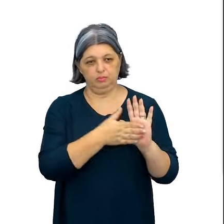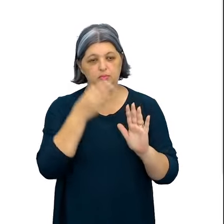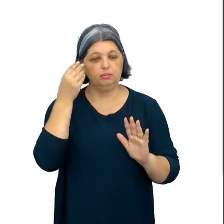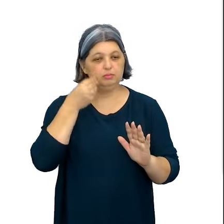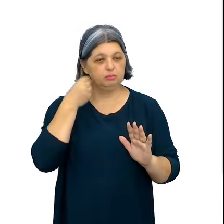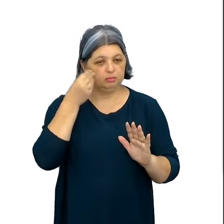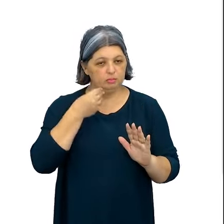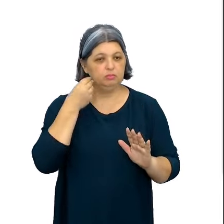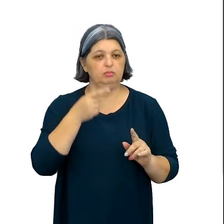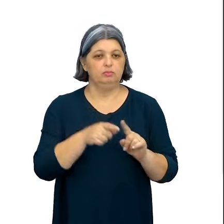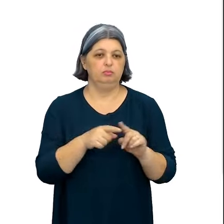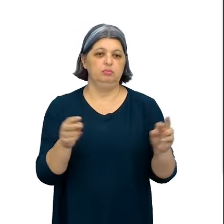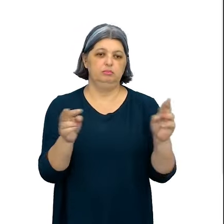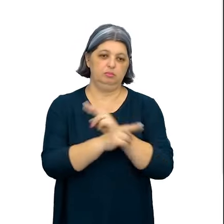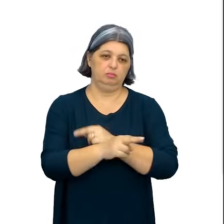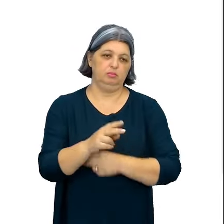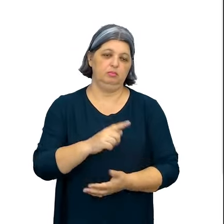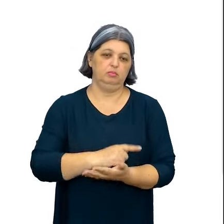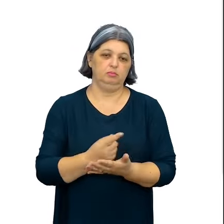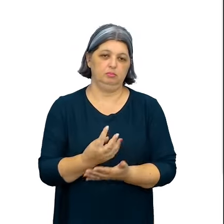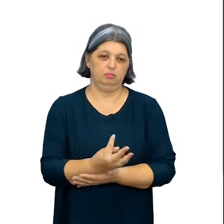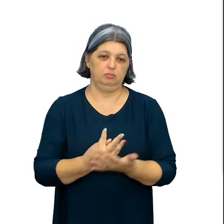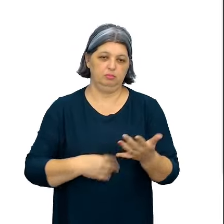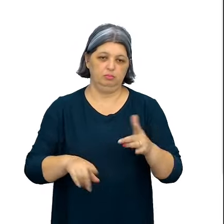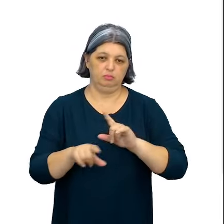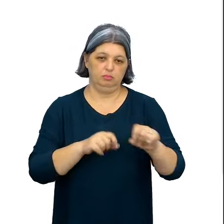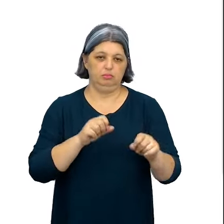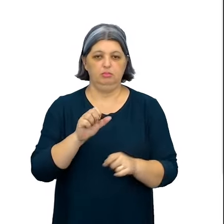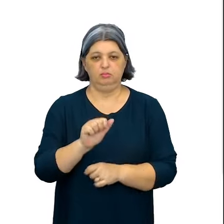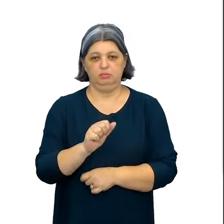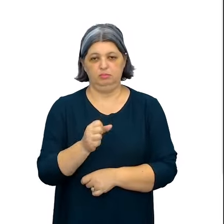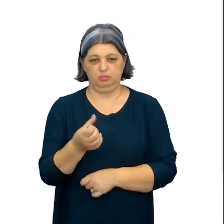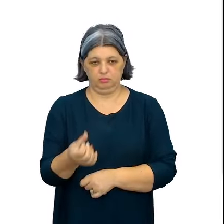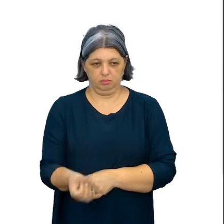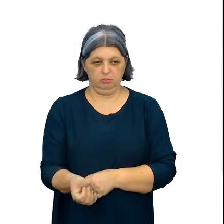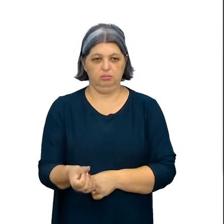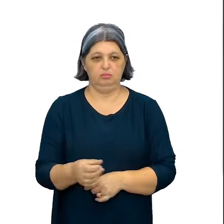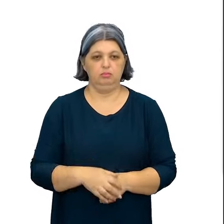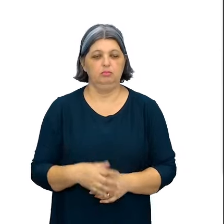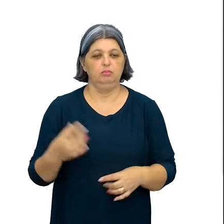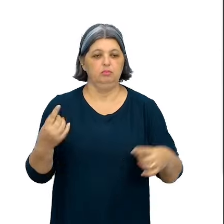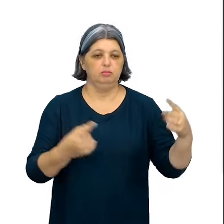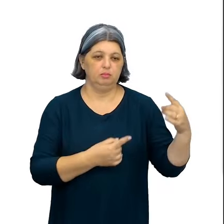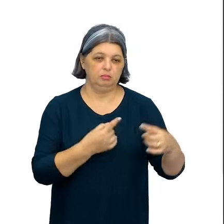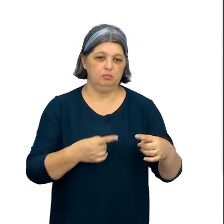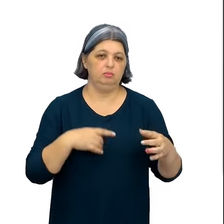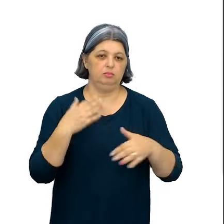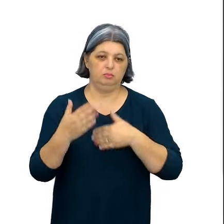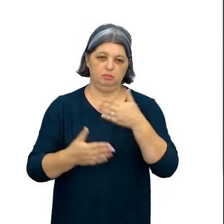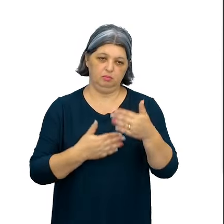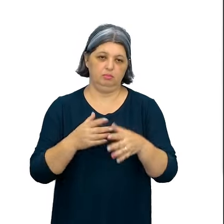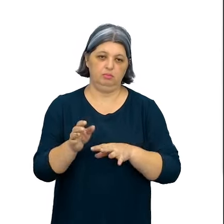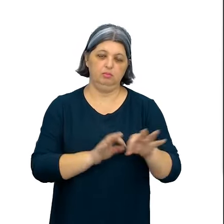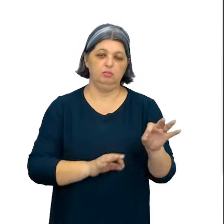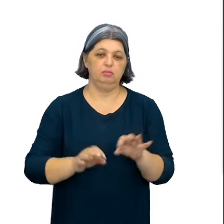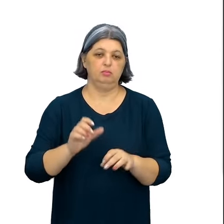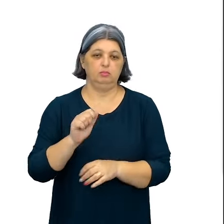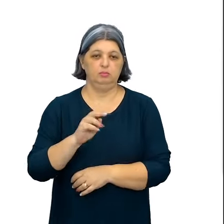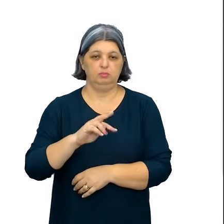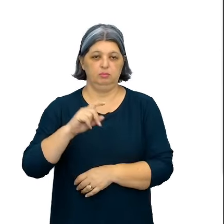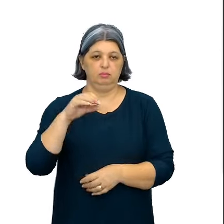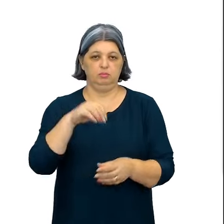de aprendizagem relativa ao gênero textual selecionado na sequência de atividade 6, a ser discutida no desdobramento do planejamento